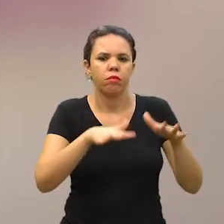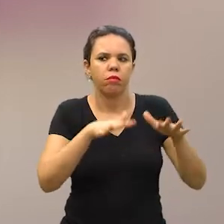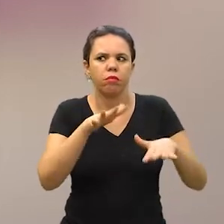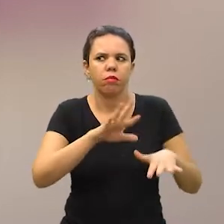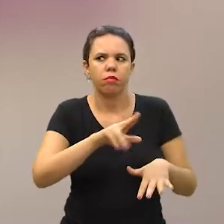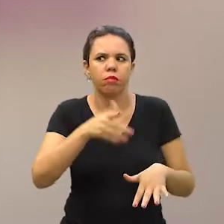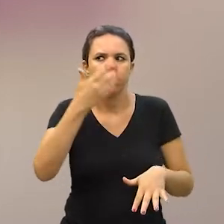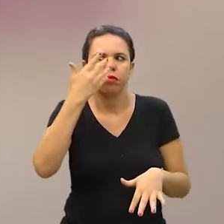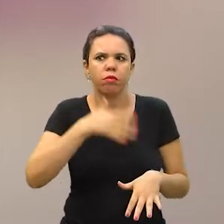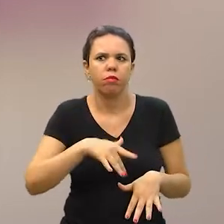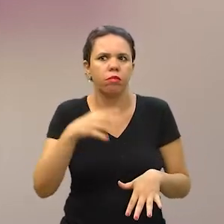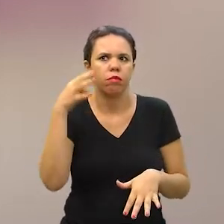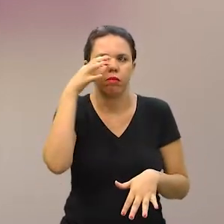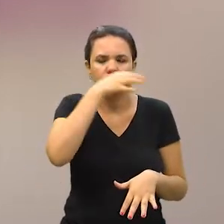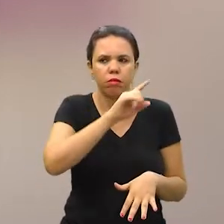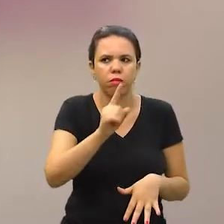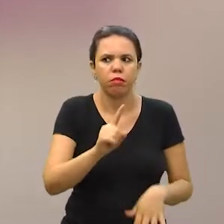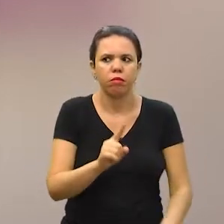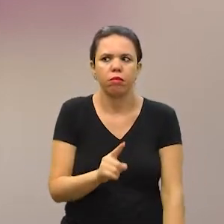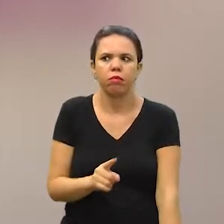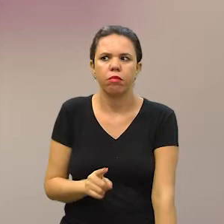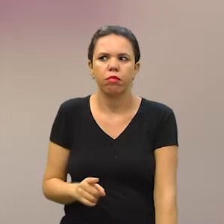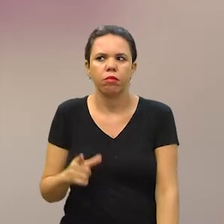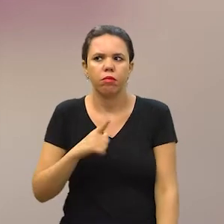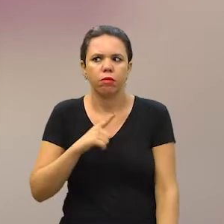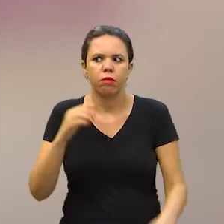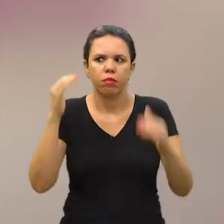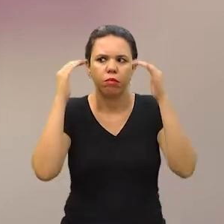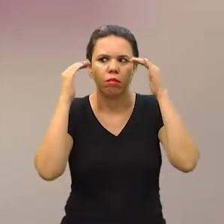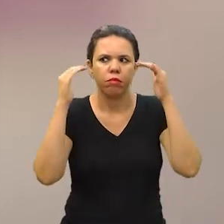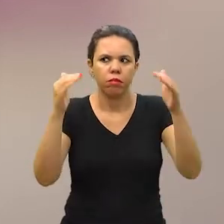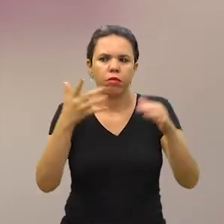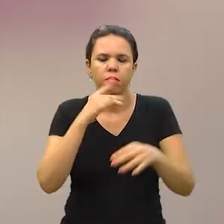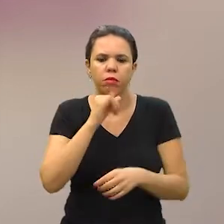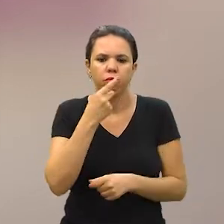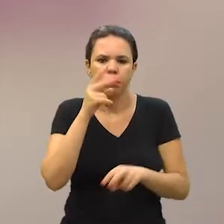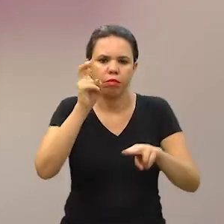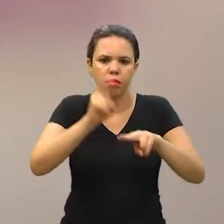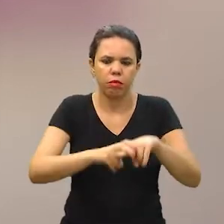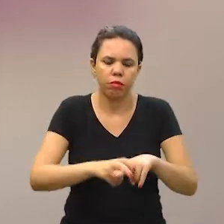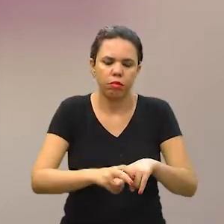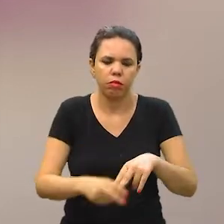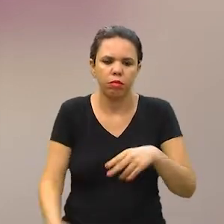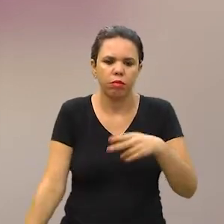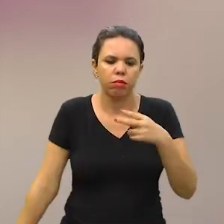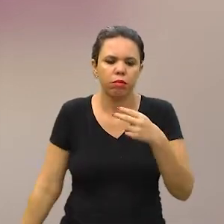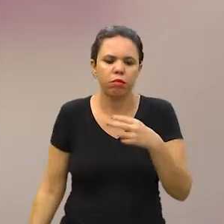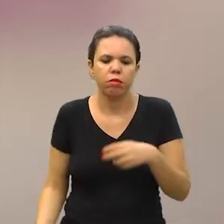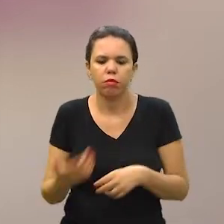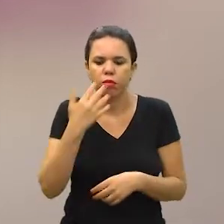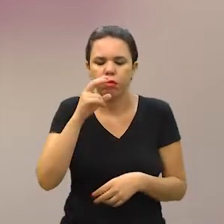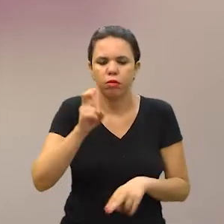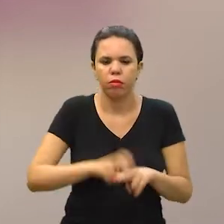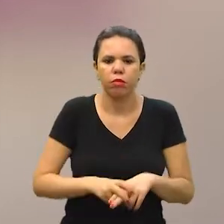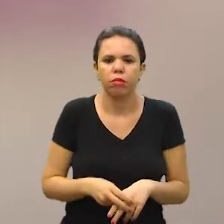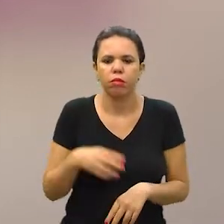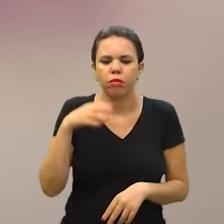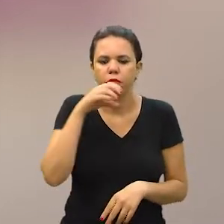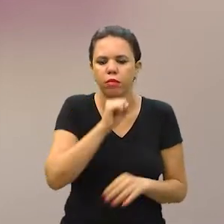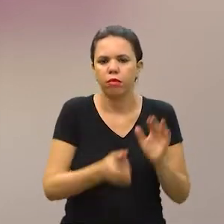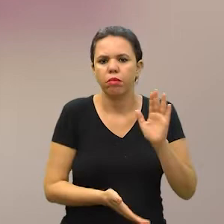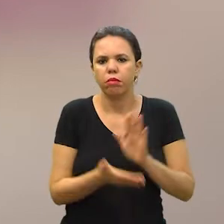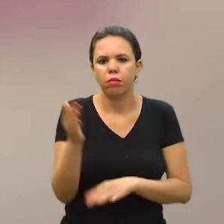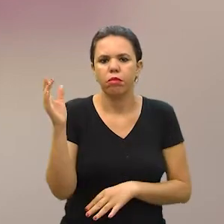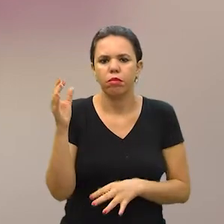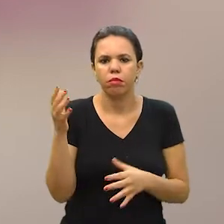muitas vezes não é que a criança não obedece, né? Ela até obedece, então o pai fala, senta, a criança senta, mas ela senta 3 segundos e